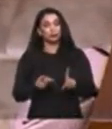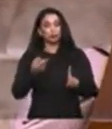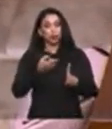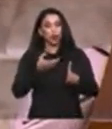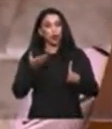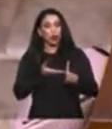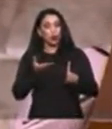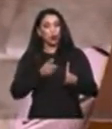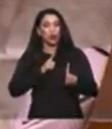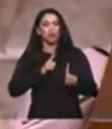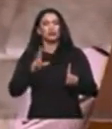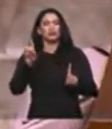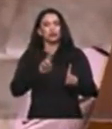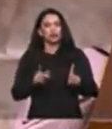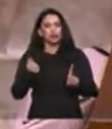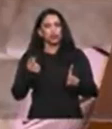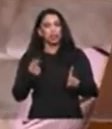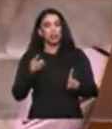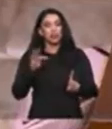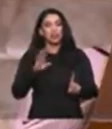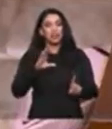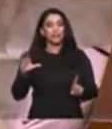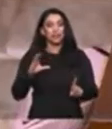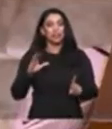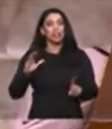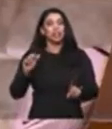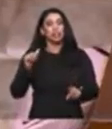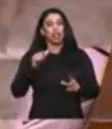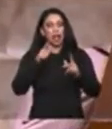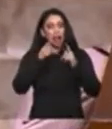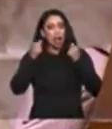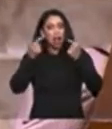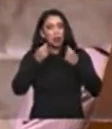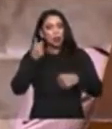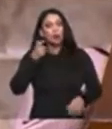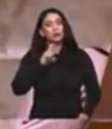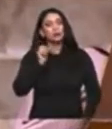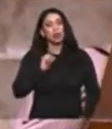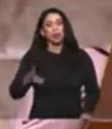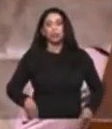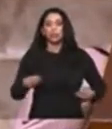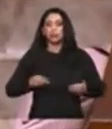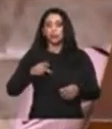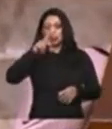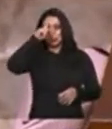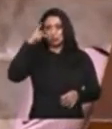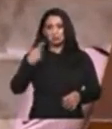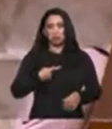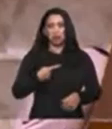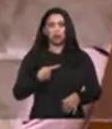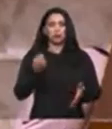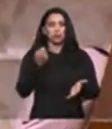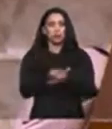ilícita depositados nas contas da TV Gazeta Alagoas para custear despesas pessoais e adquirir bens. Como